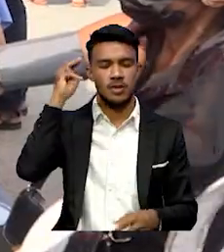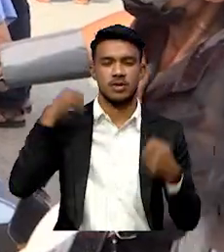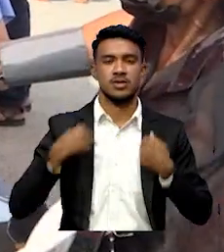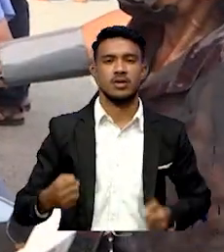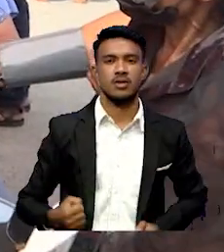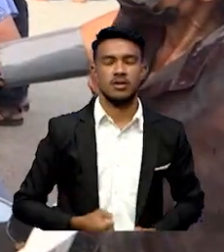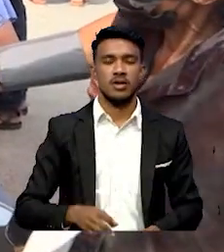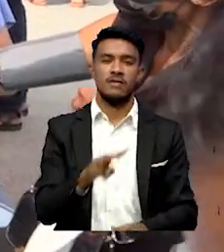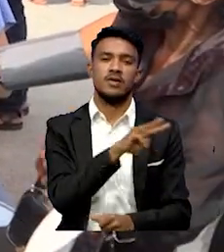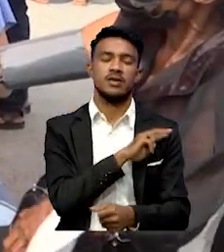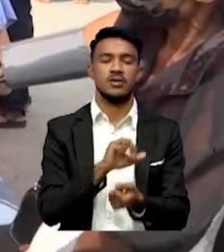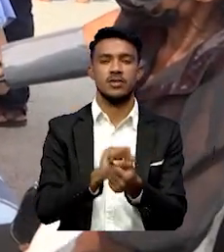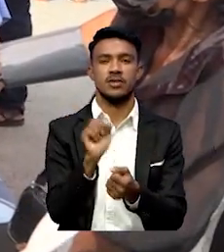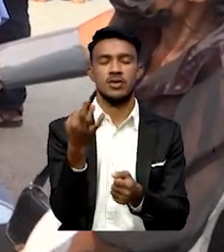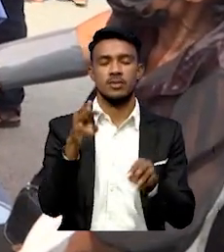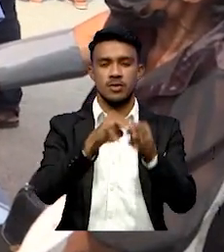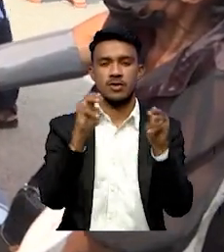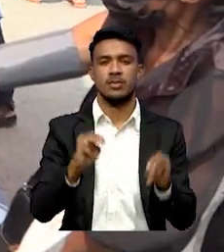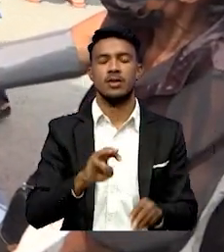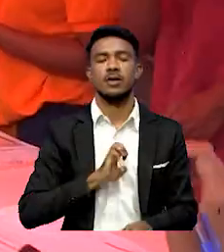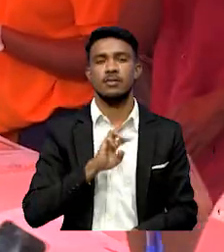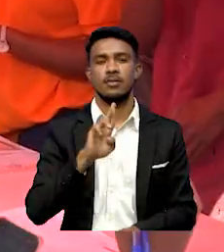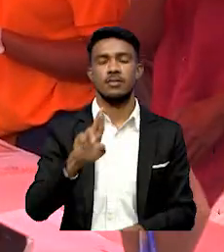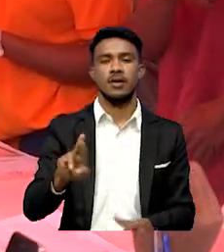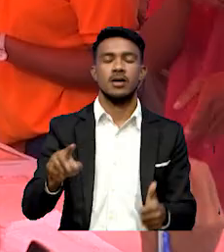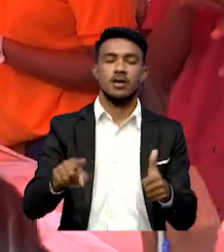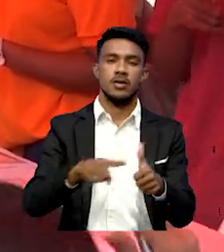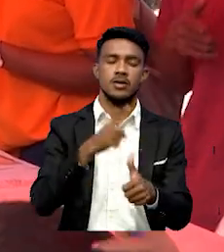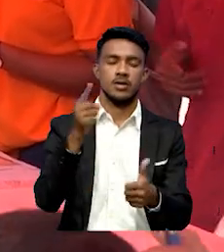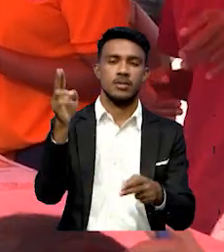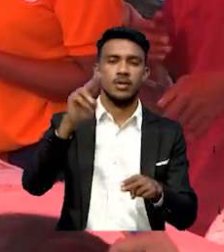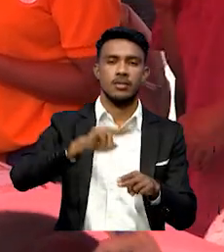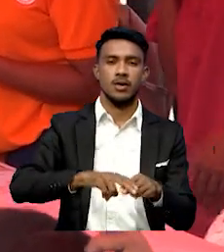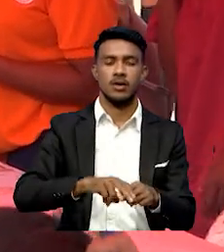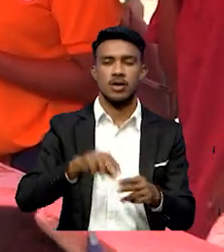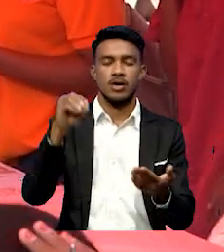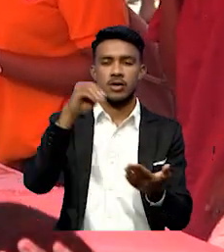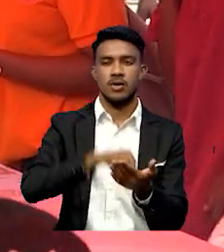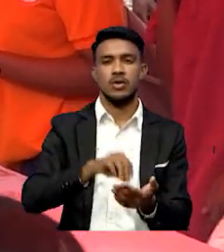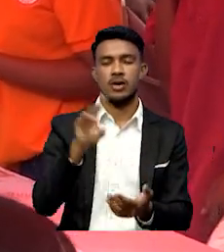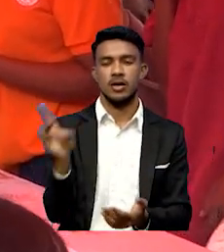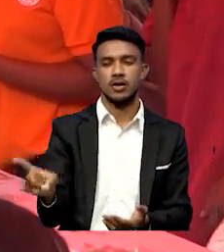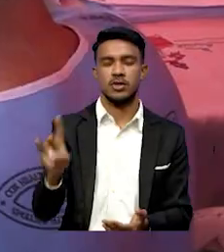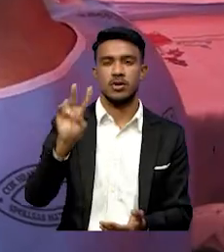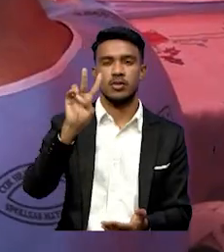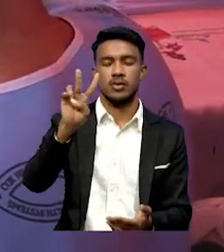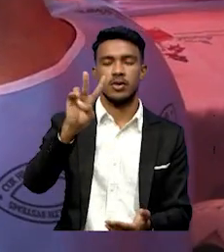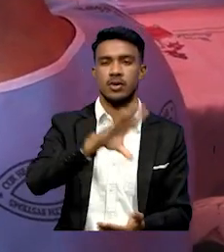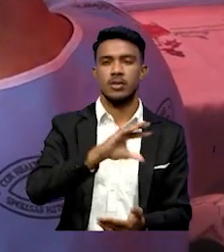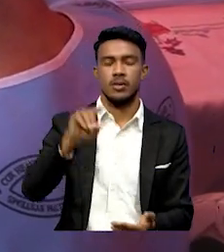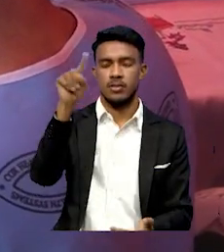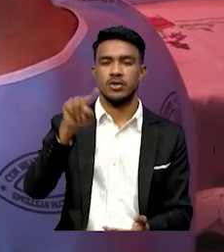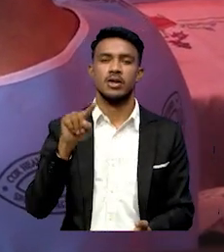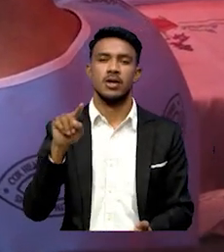cobertura vacina Covid-19 no município Ermeira, a dose primeiro atinge 1% de tono lurecim rua liu, no 12 da rua que foi